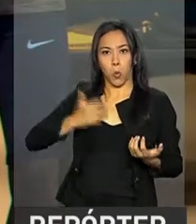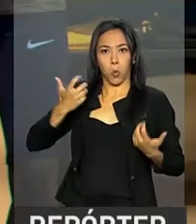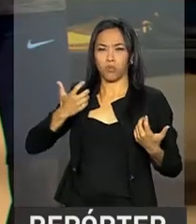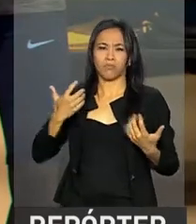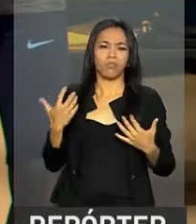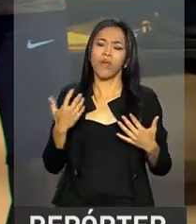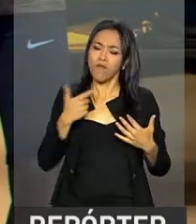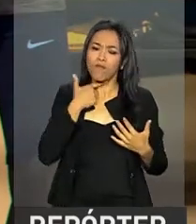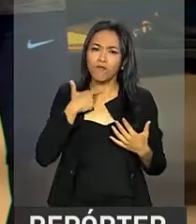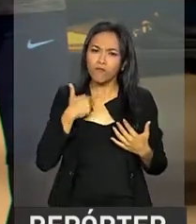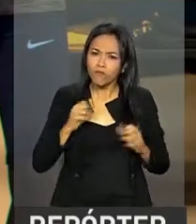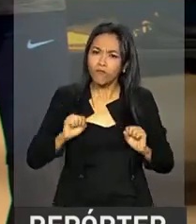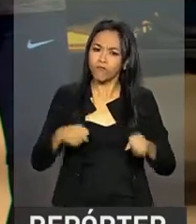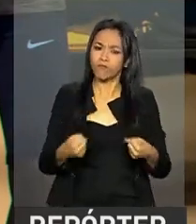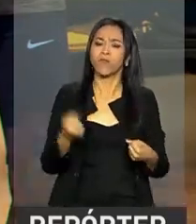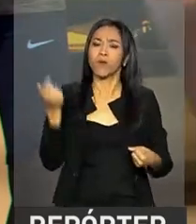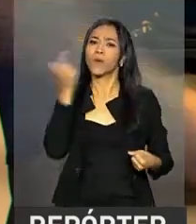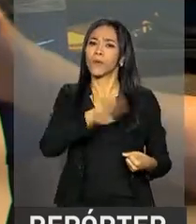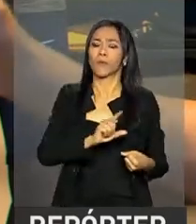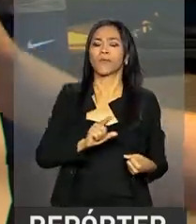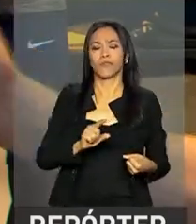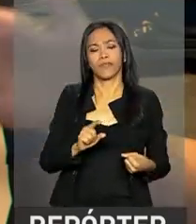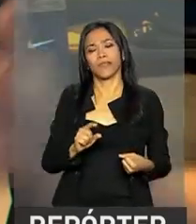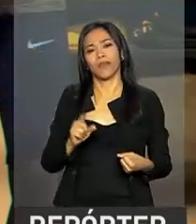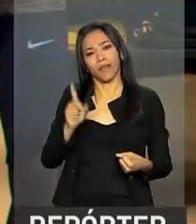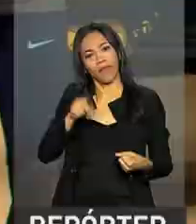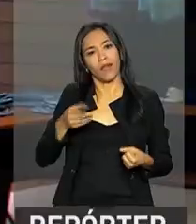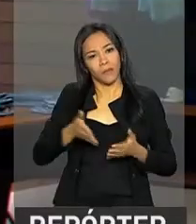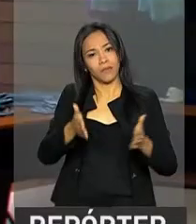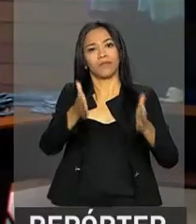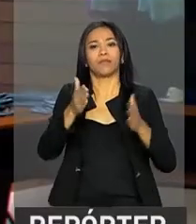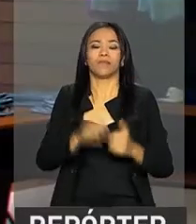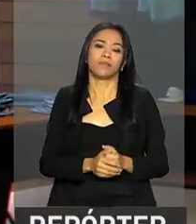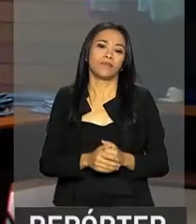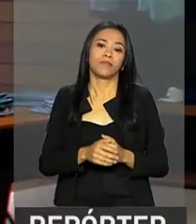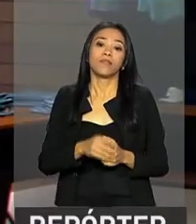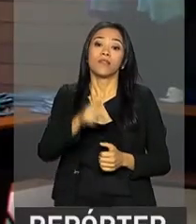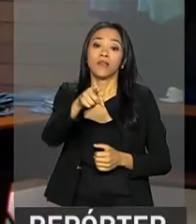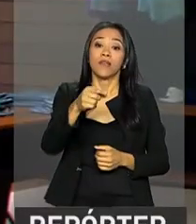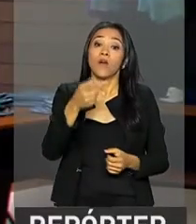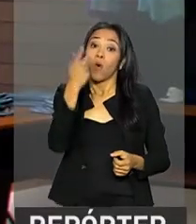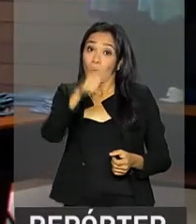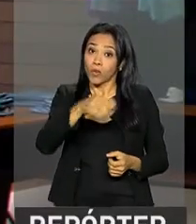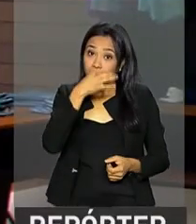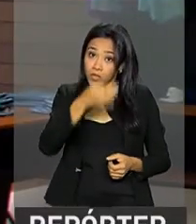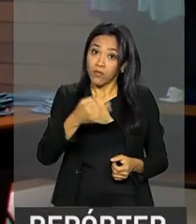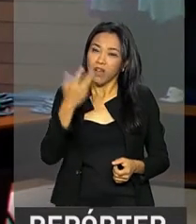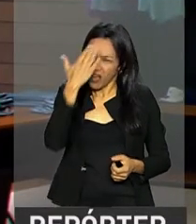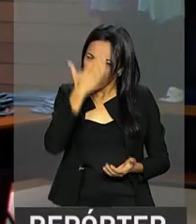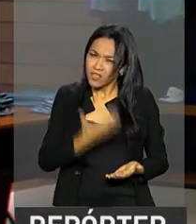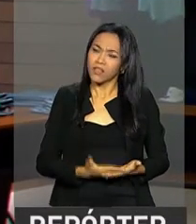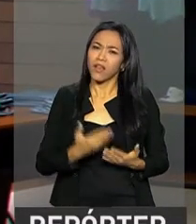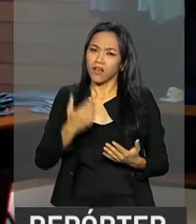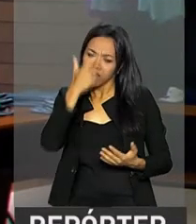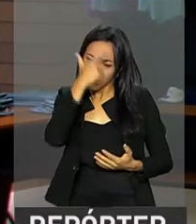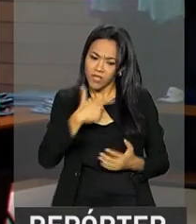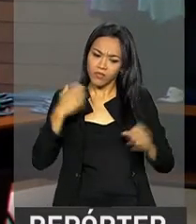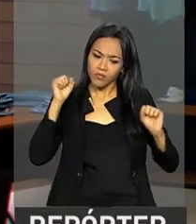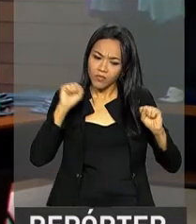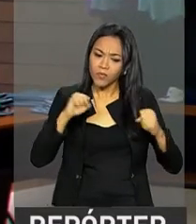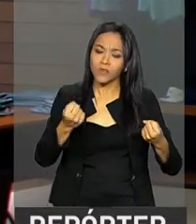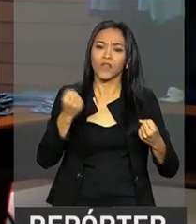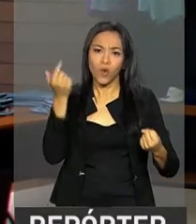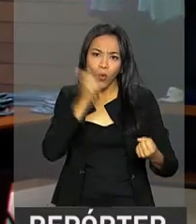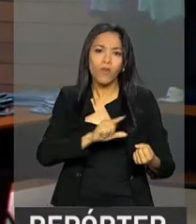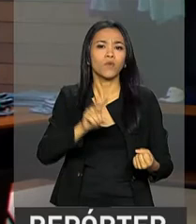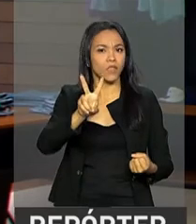mas tem na força de vontade eu acho que já o meio caminho andado acredita é dar seu máximo no trabalho que as hordas